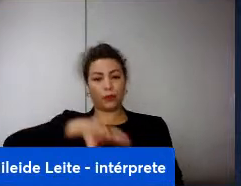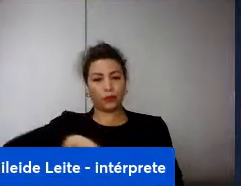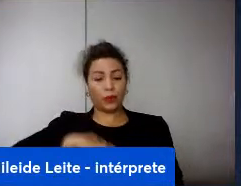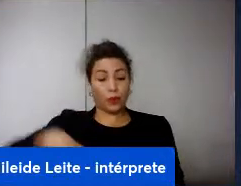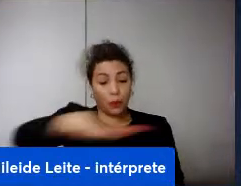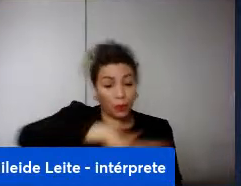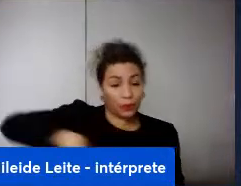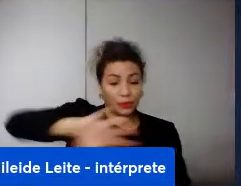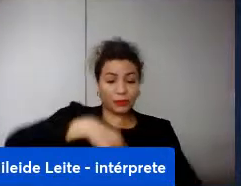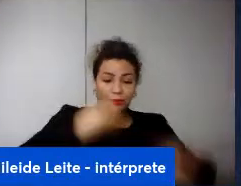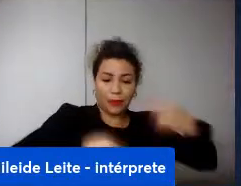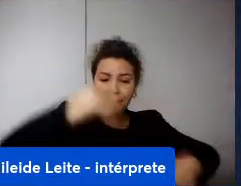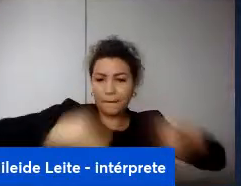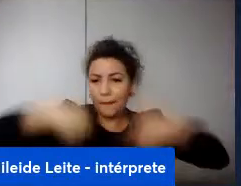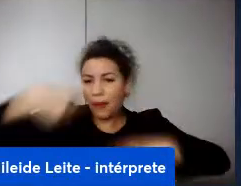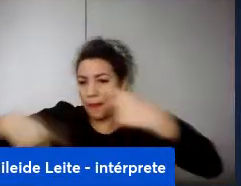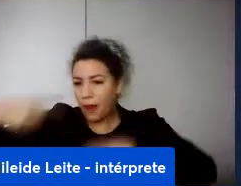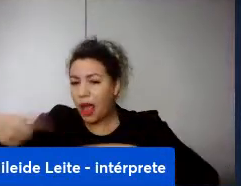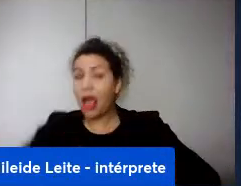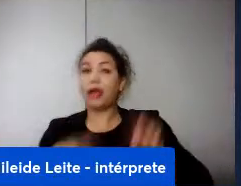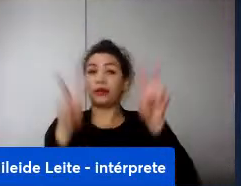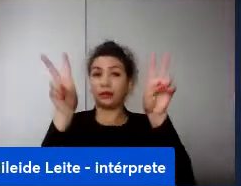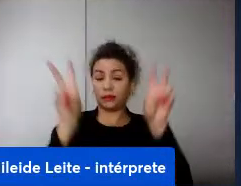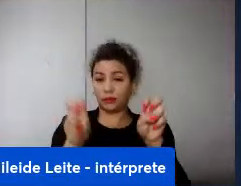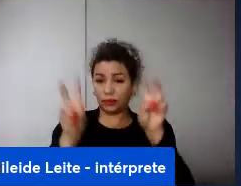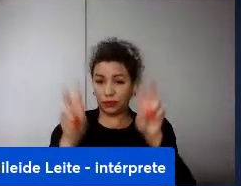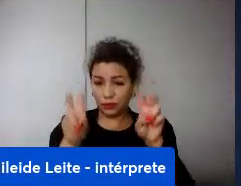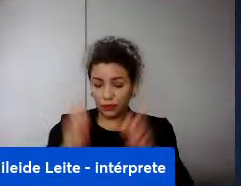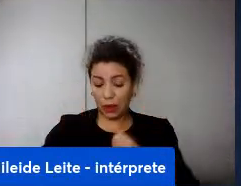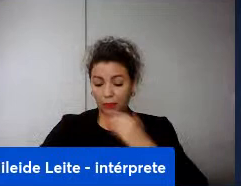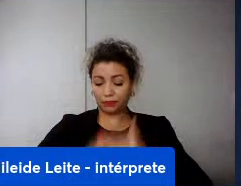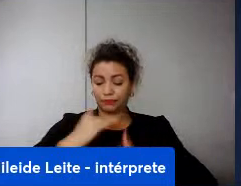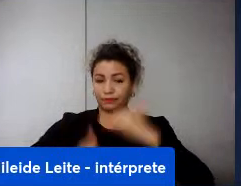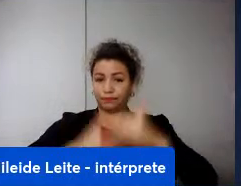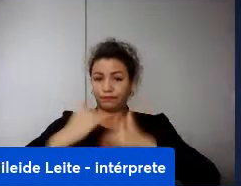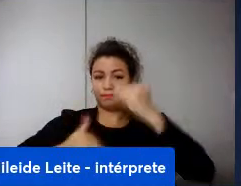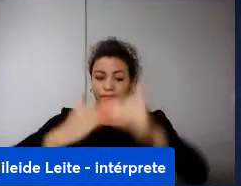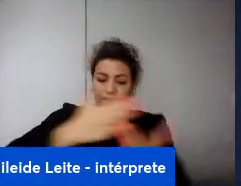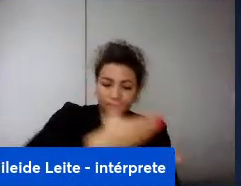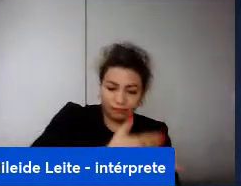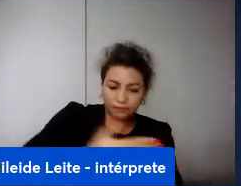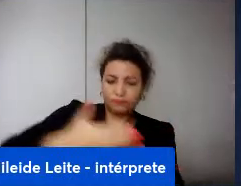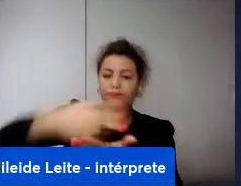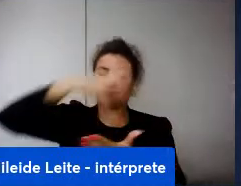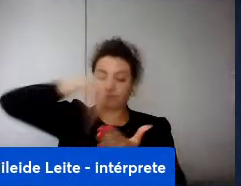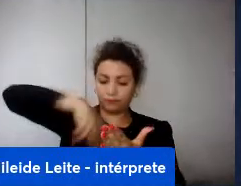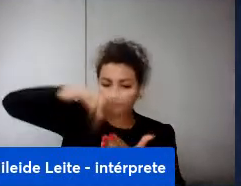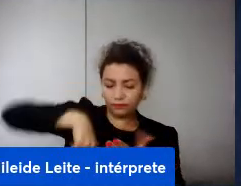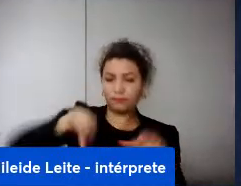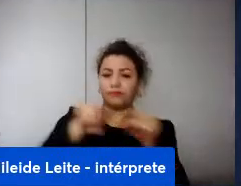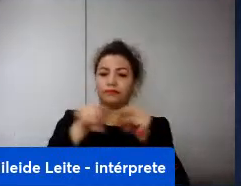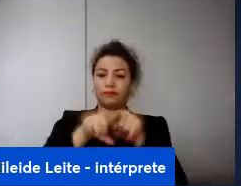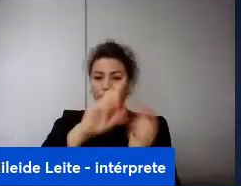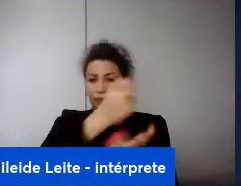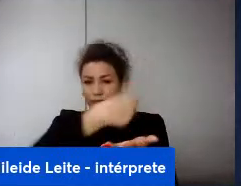de discussão da temática do desenvolvimento inicial da leitura e da